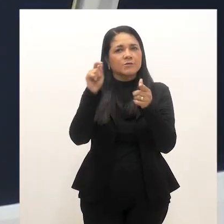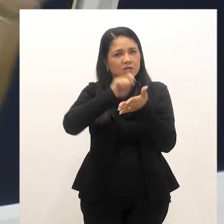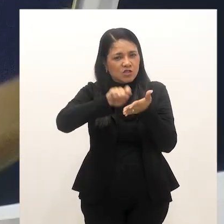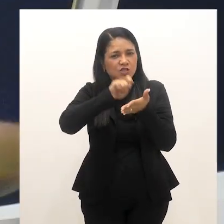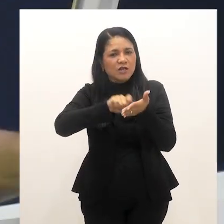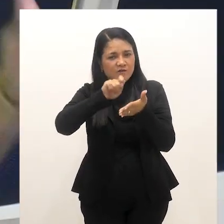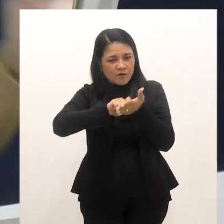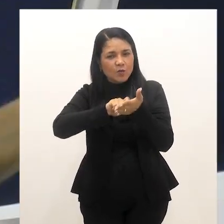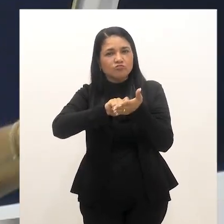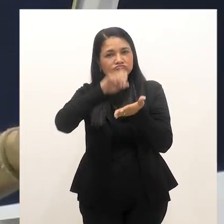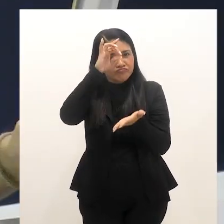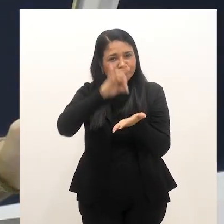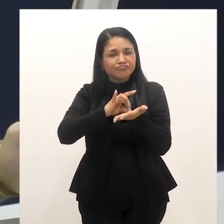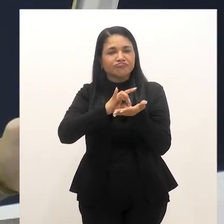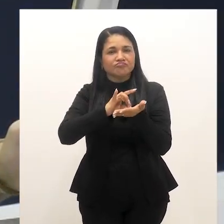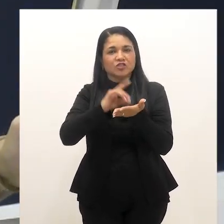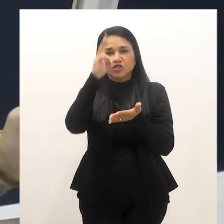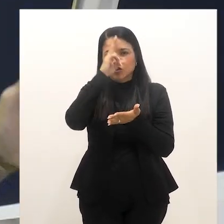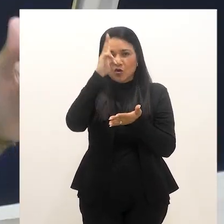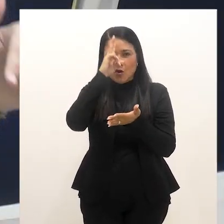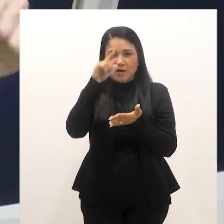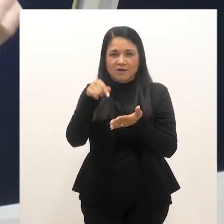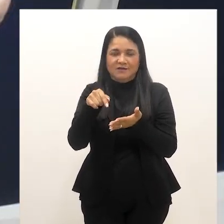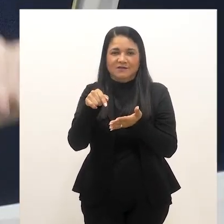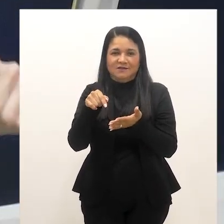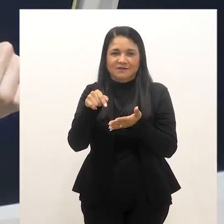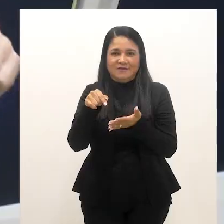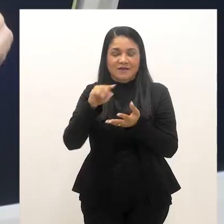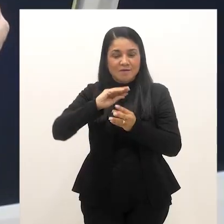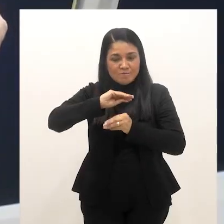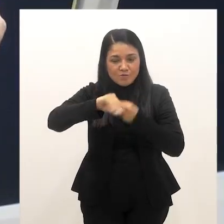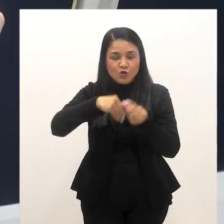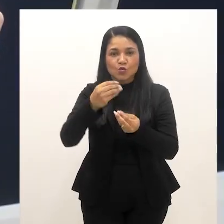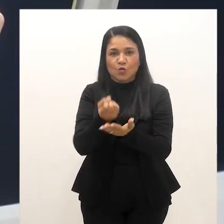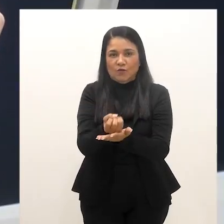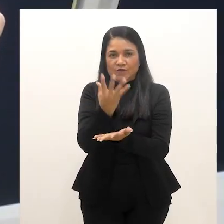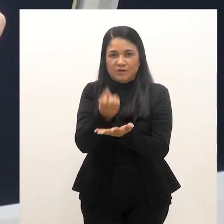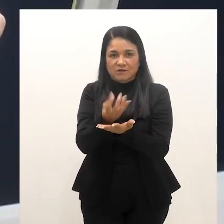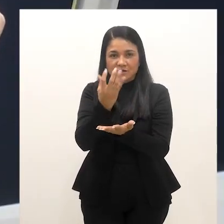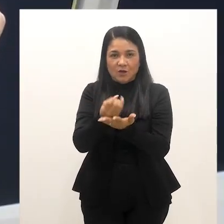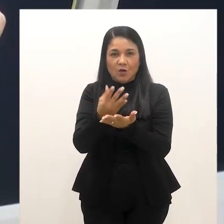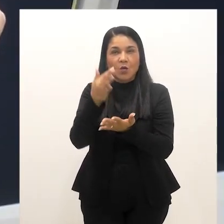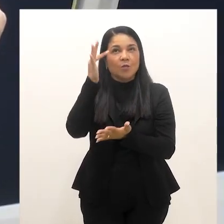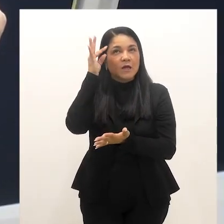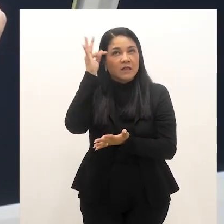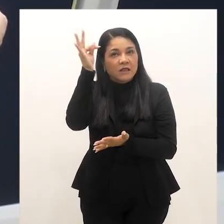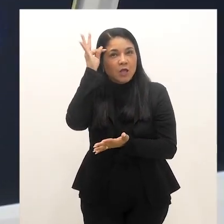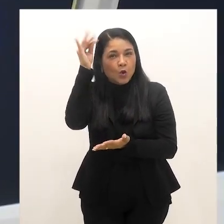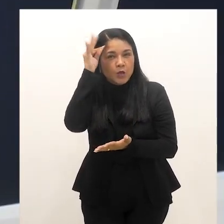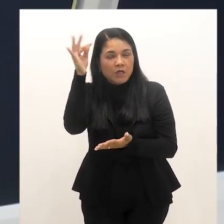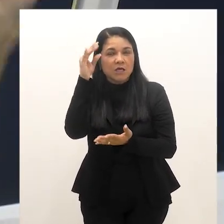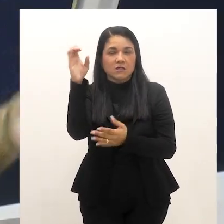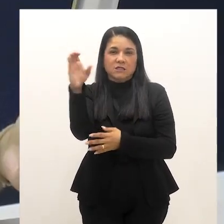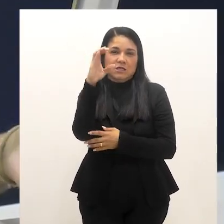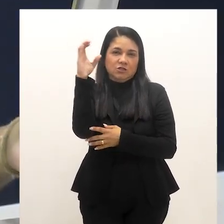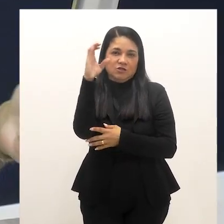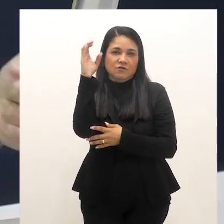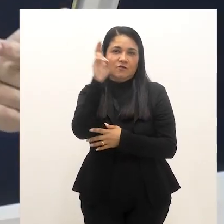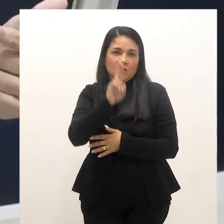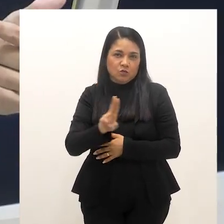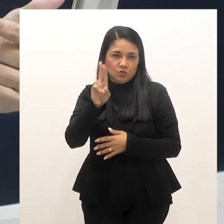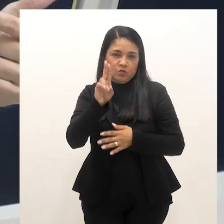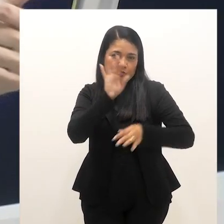ele utilizou um fato histórico para justificar. Ou então ele utilizou uma teoria científica